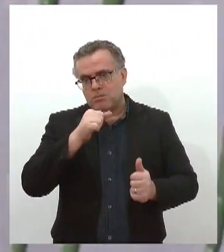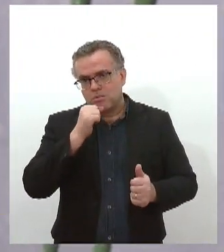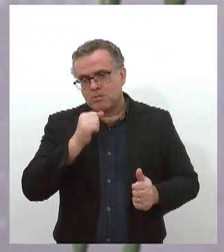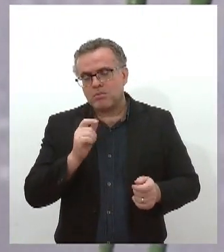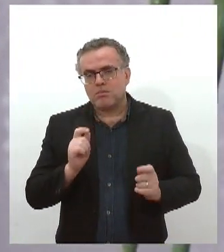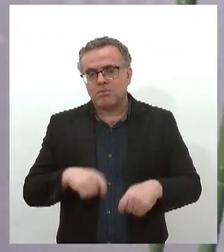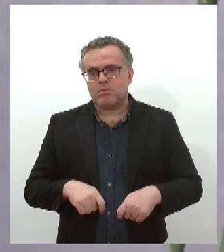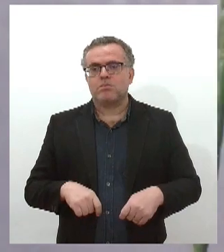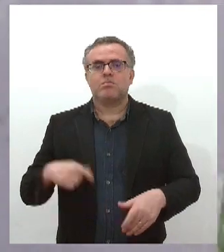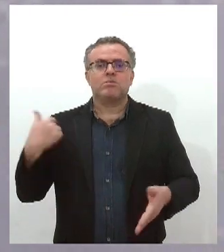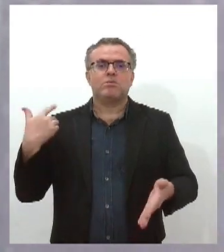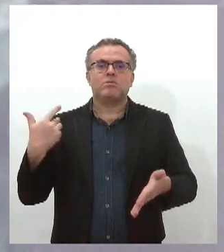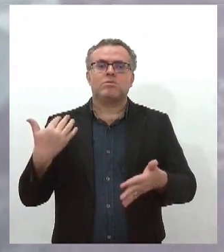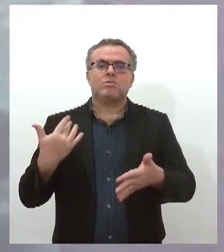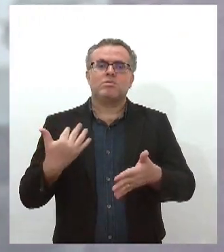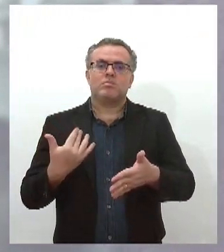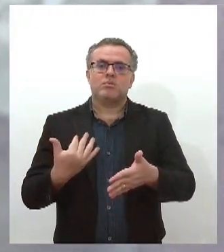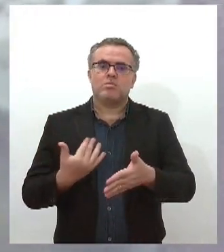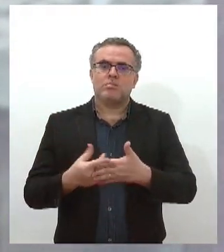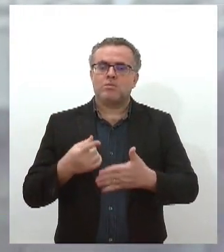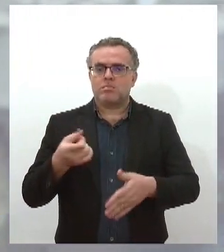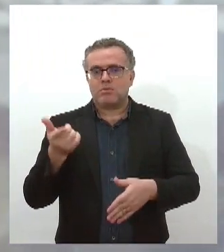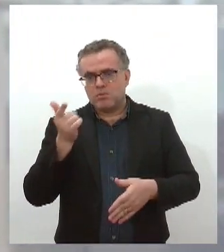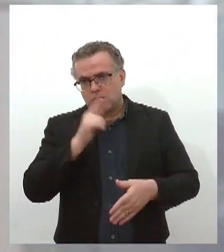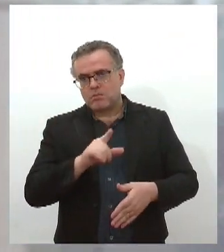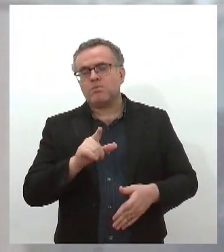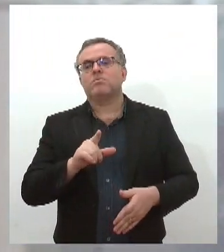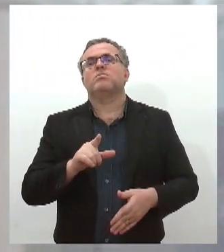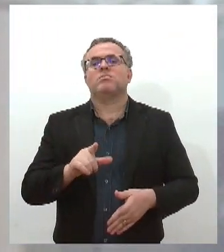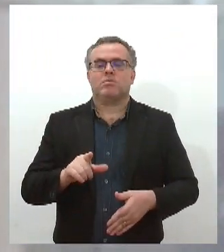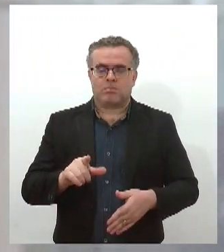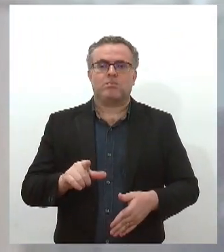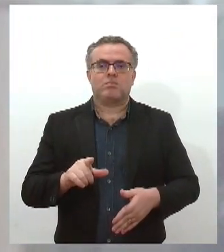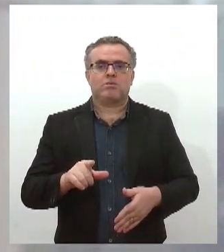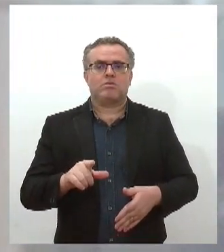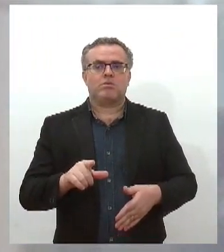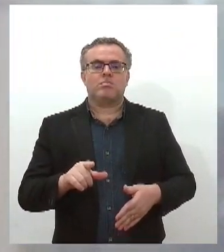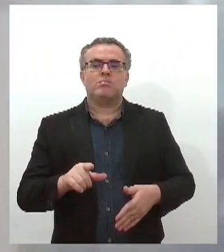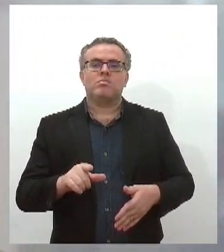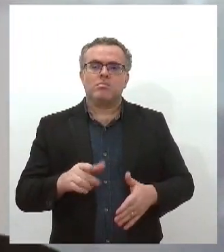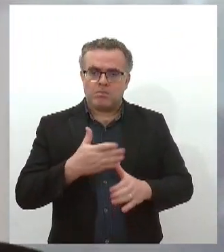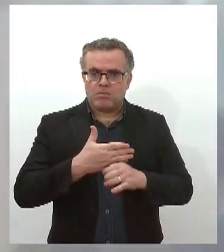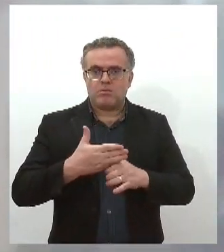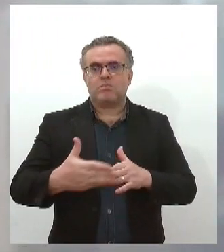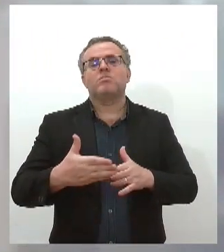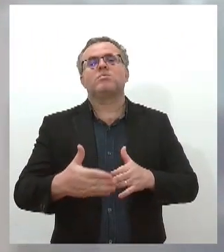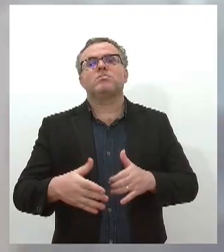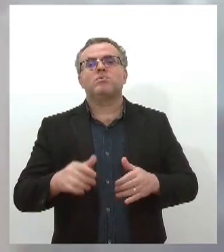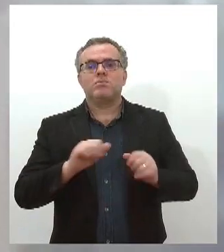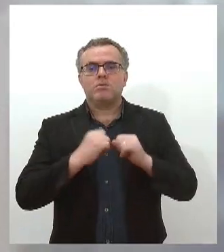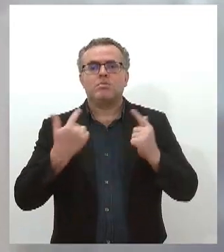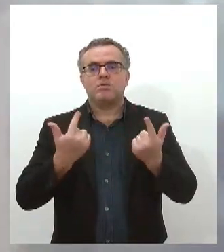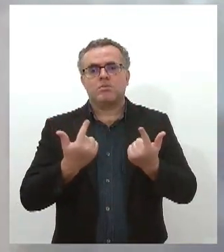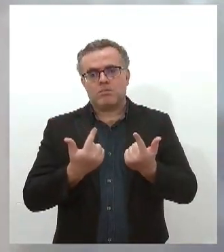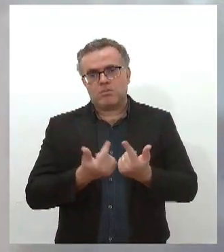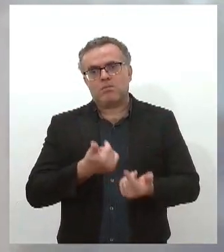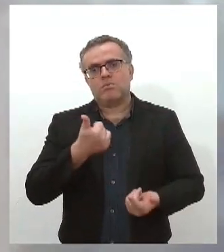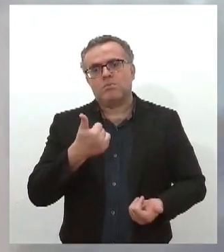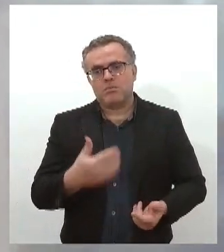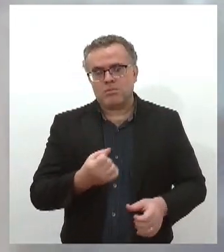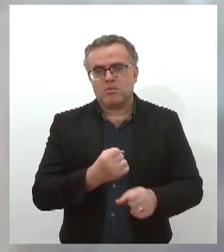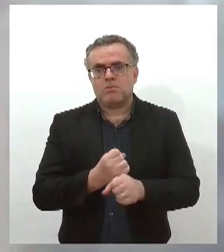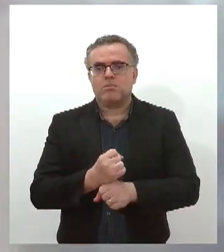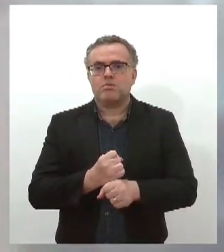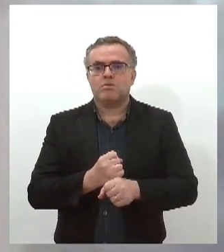trajetória, ela conquistou uma cadeira na Alese e iniciou sua jornada de 16 anos em